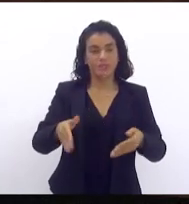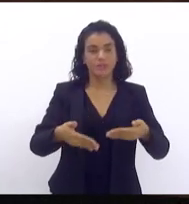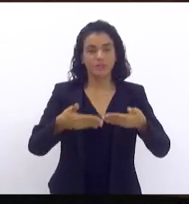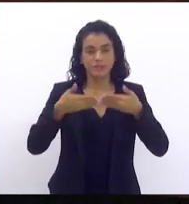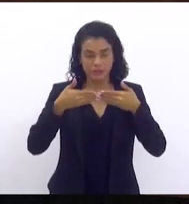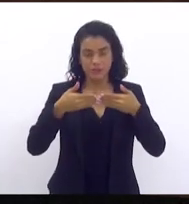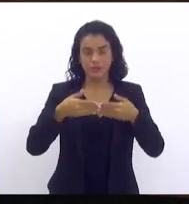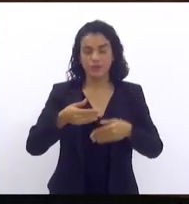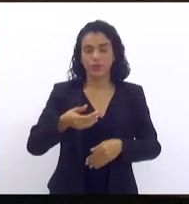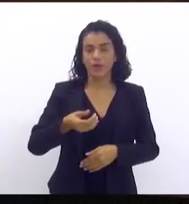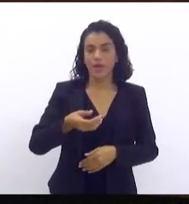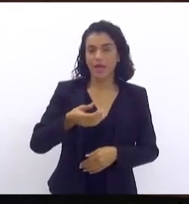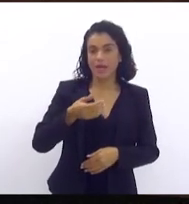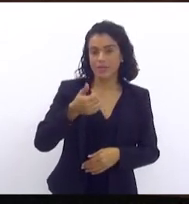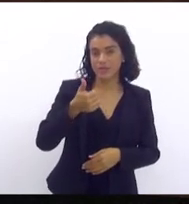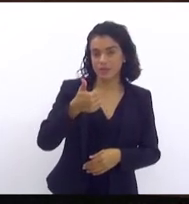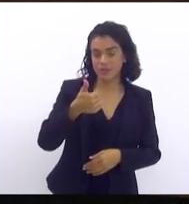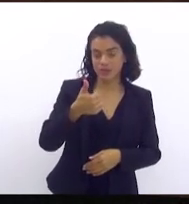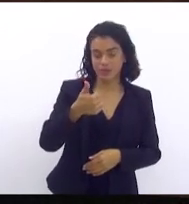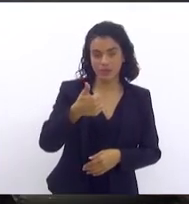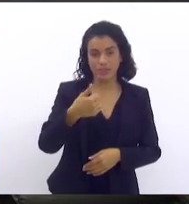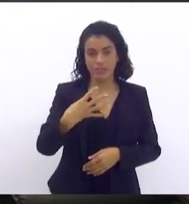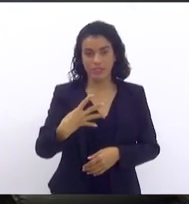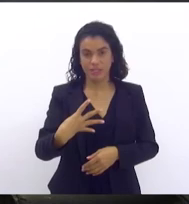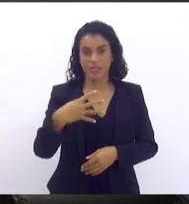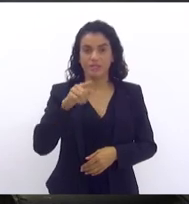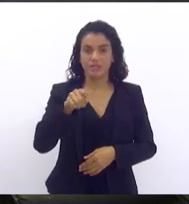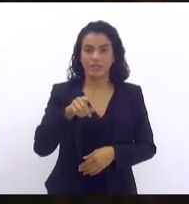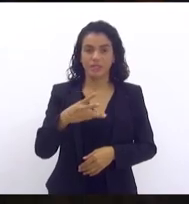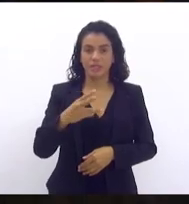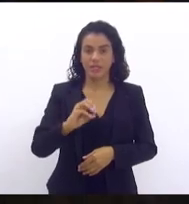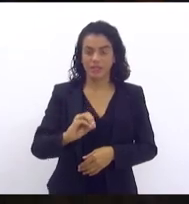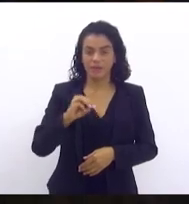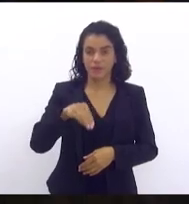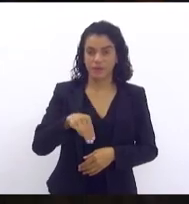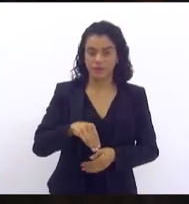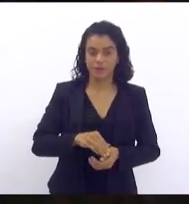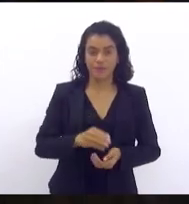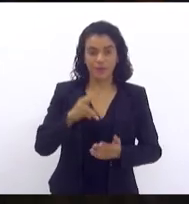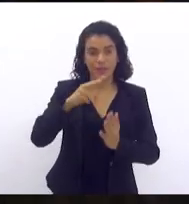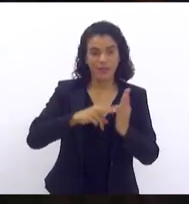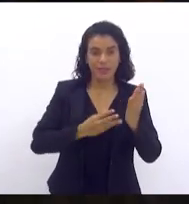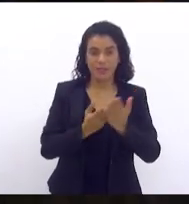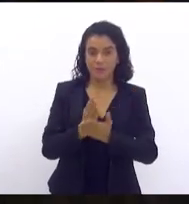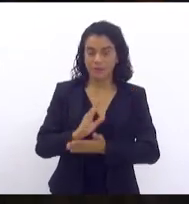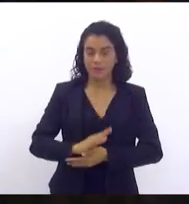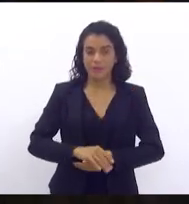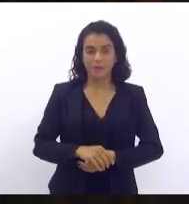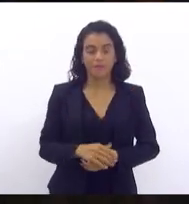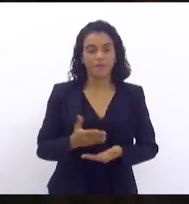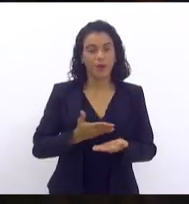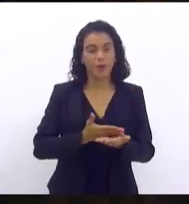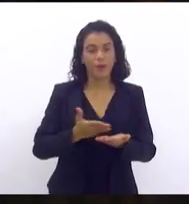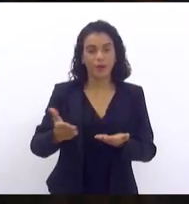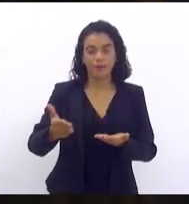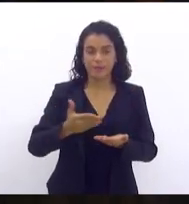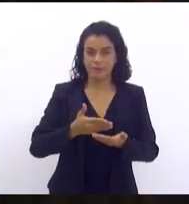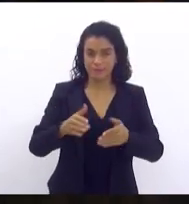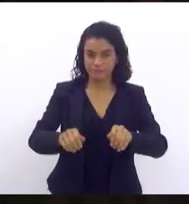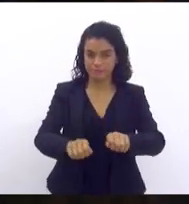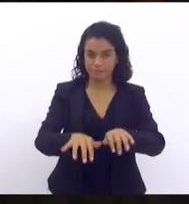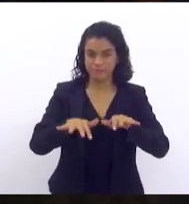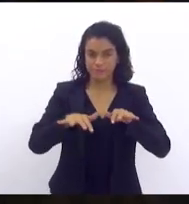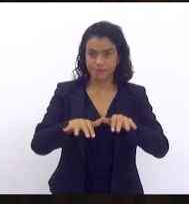às 16 horas e 30 minutos. Lida e aprovada a ata, passa-se ao expediente